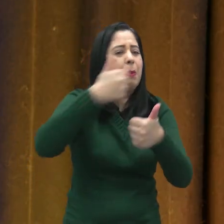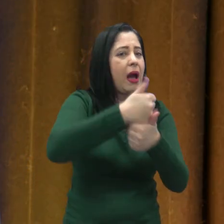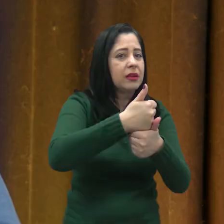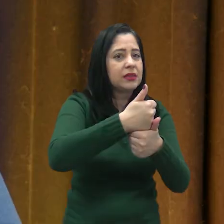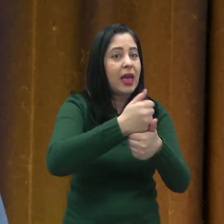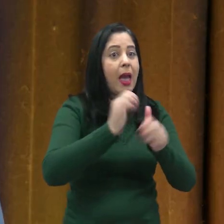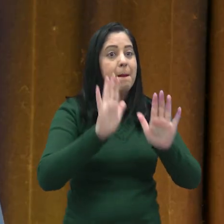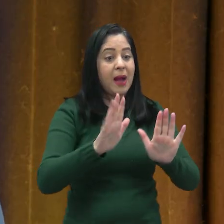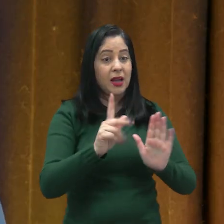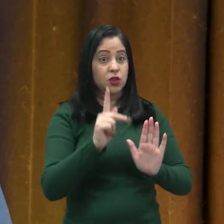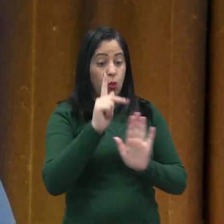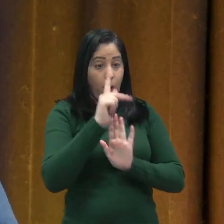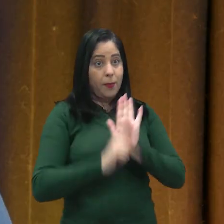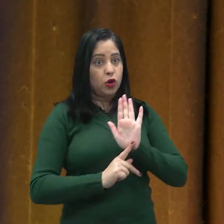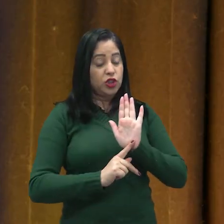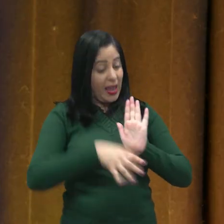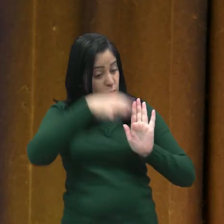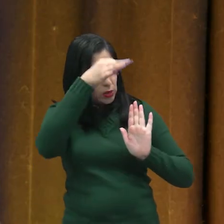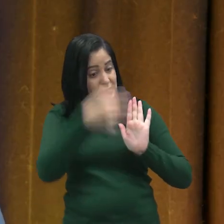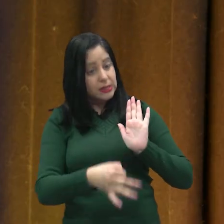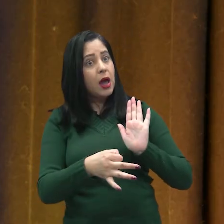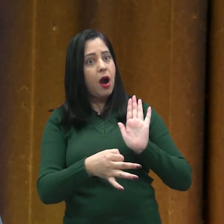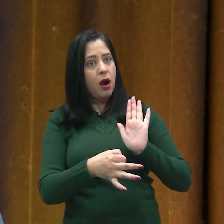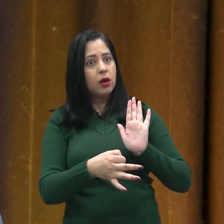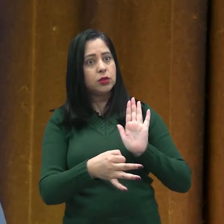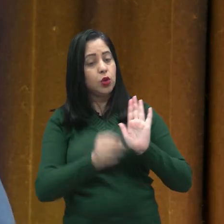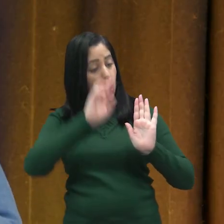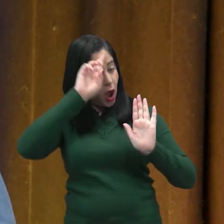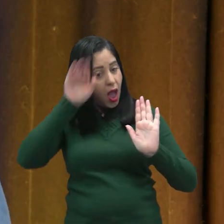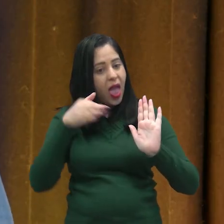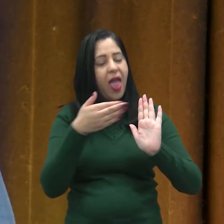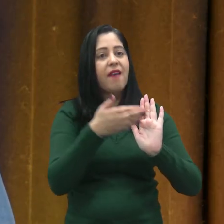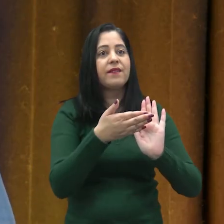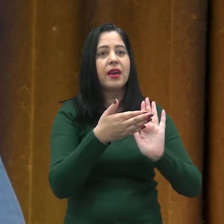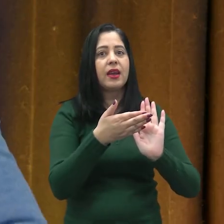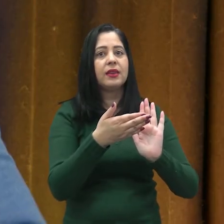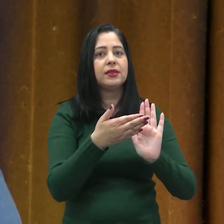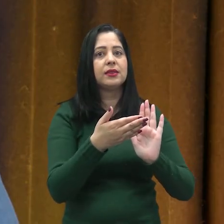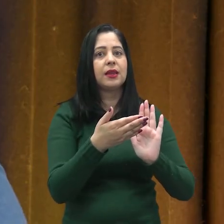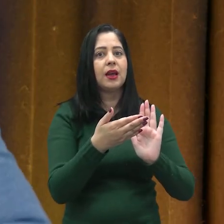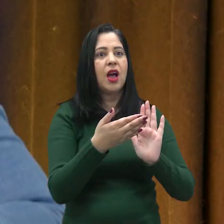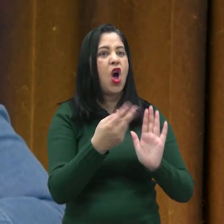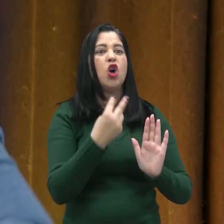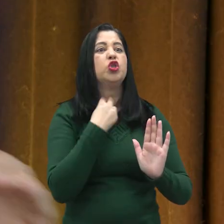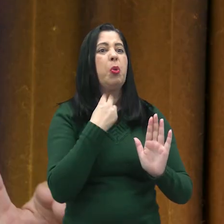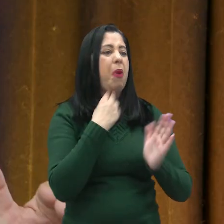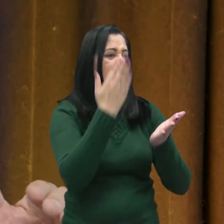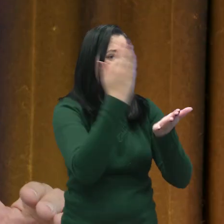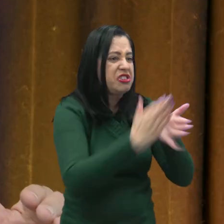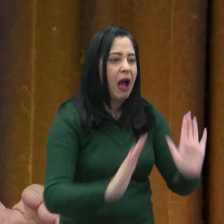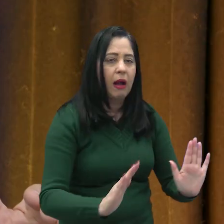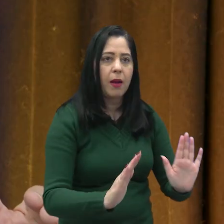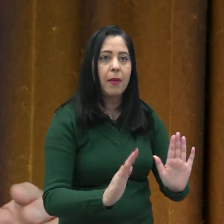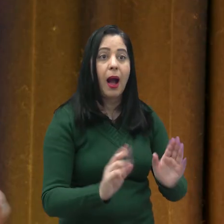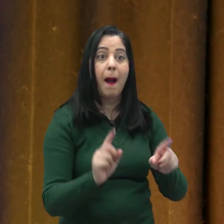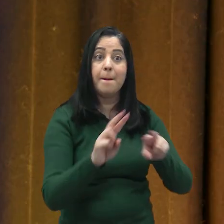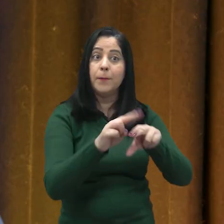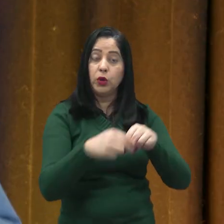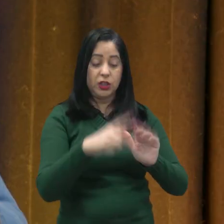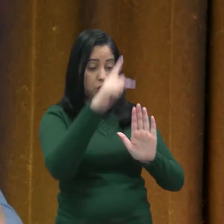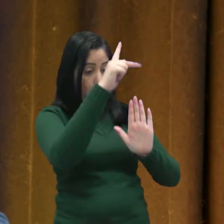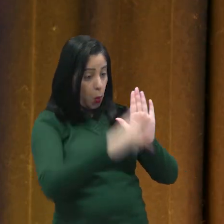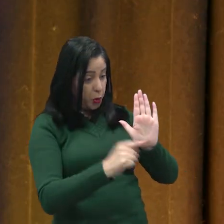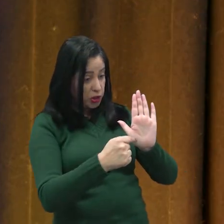esteja, são programas que dão certo, são programas que são referência do Brasil e são programas que não podem sair da cidade. Então a